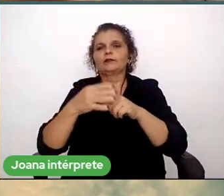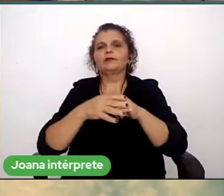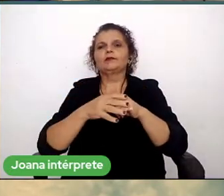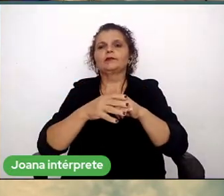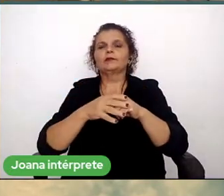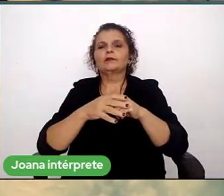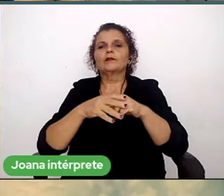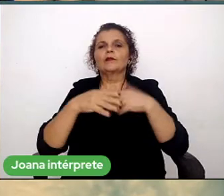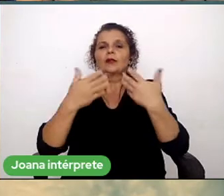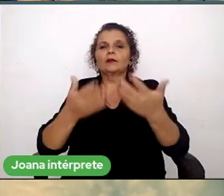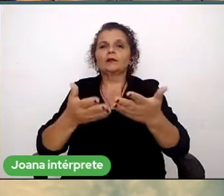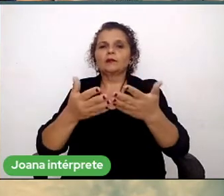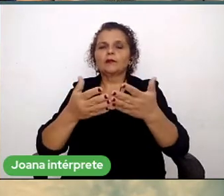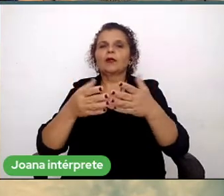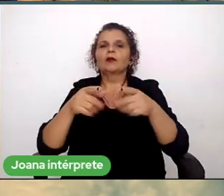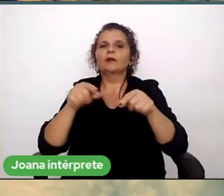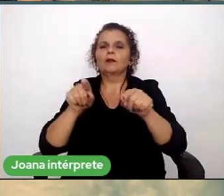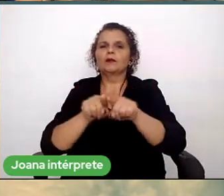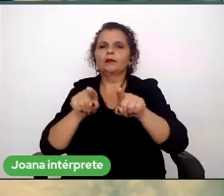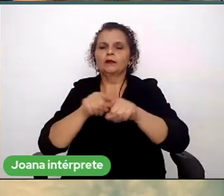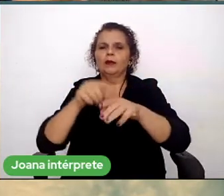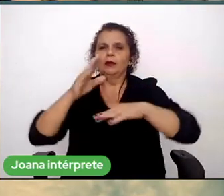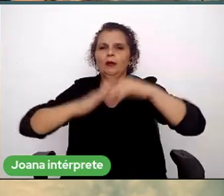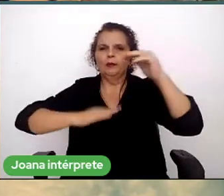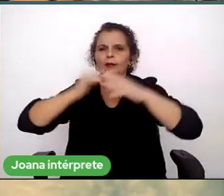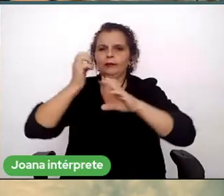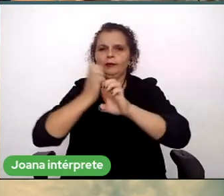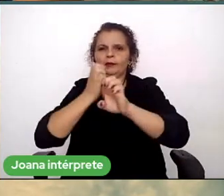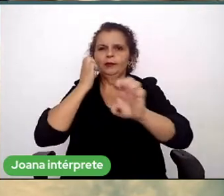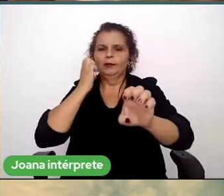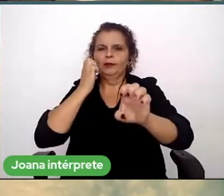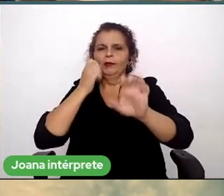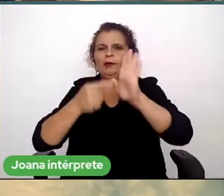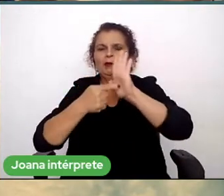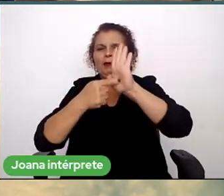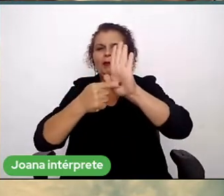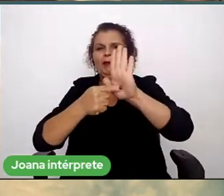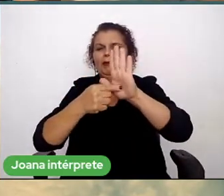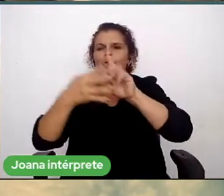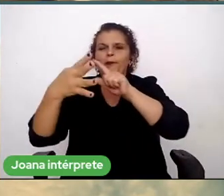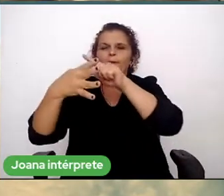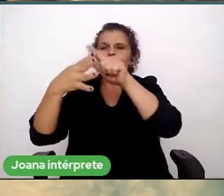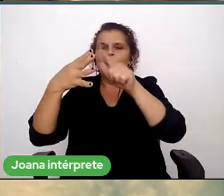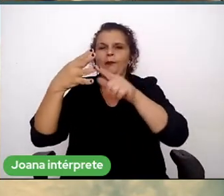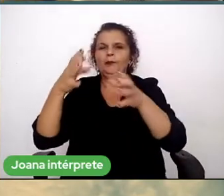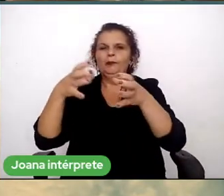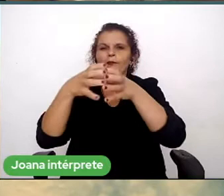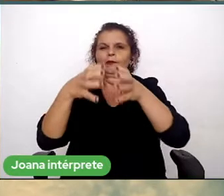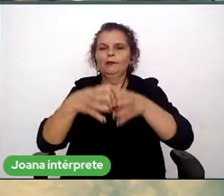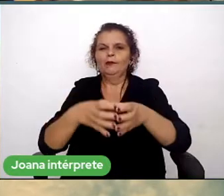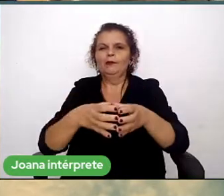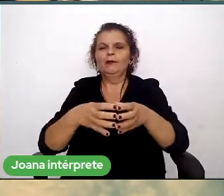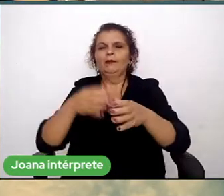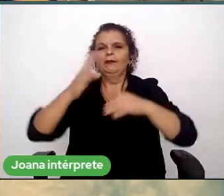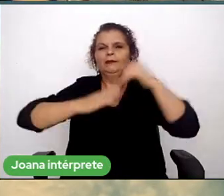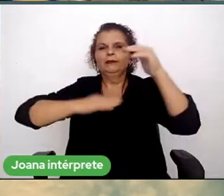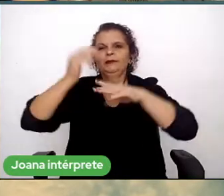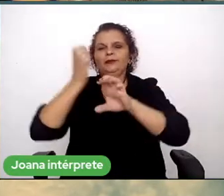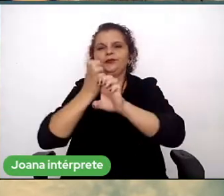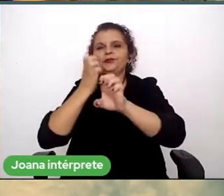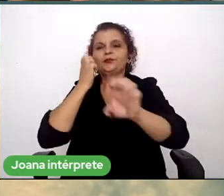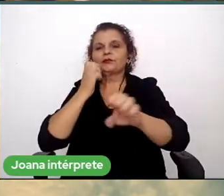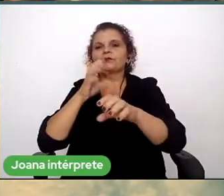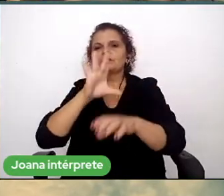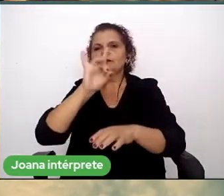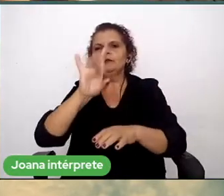tá E aí a gente passa já para as práticas de engenharia que eu agrupei aqui a gente em quatro grandes grupos tava ocupado algumas práticas que estão em